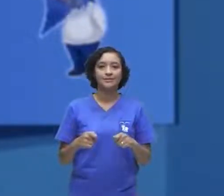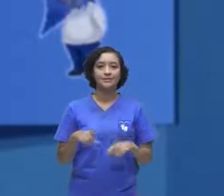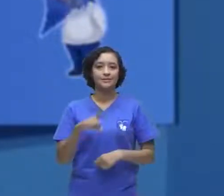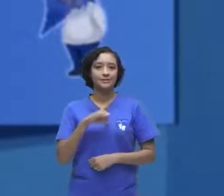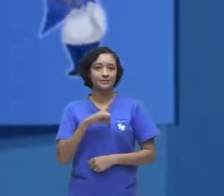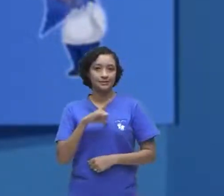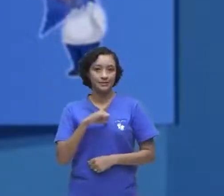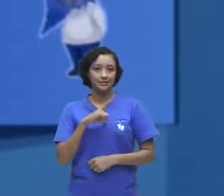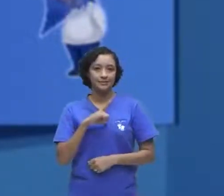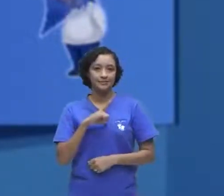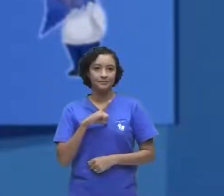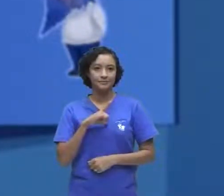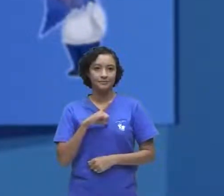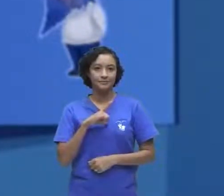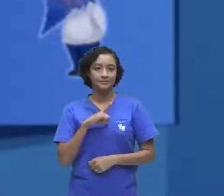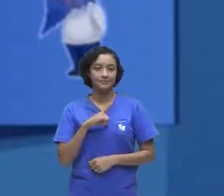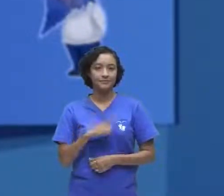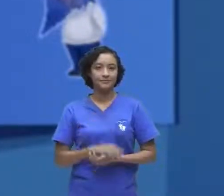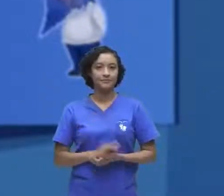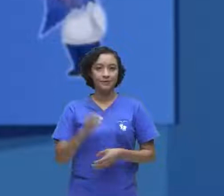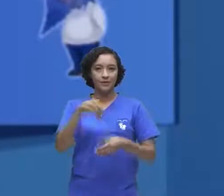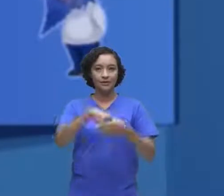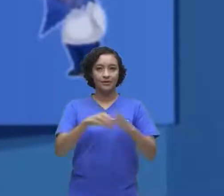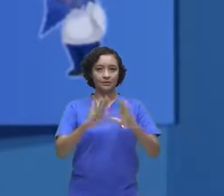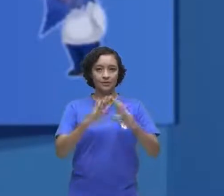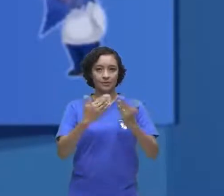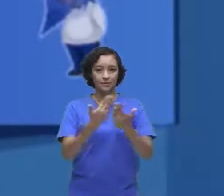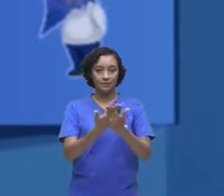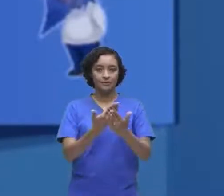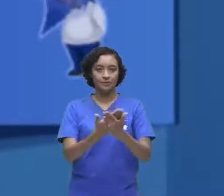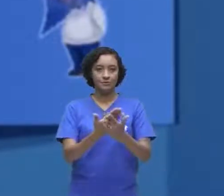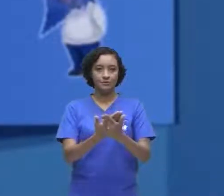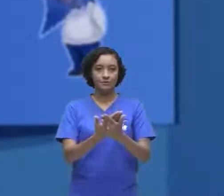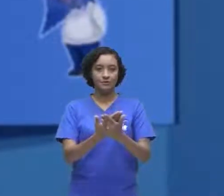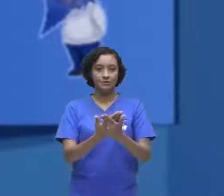dentro das escolas, como para